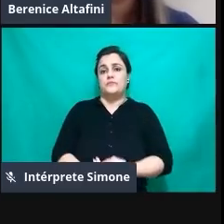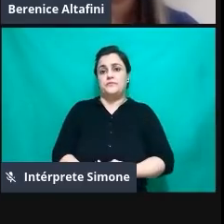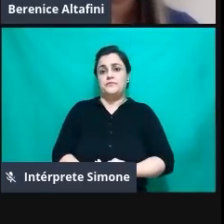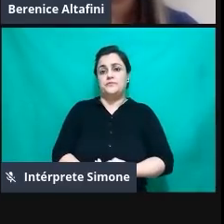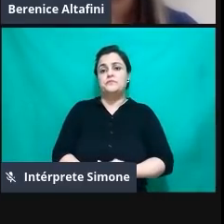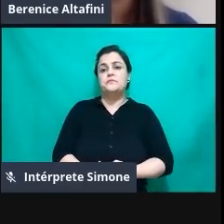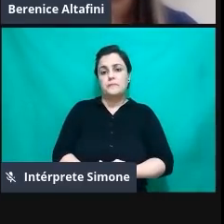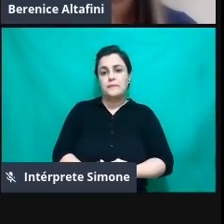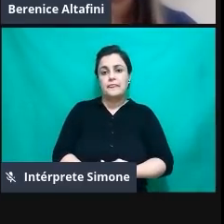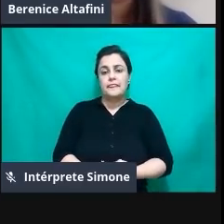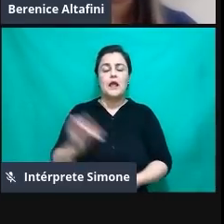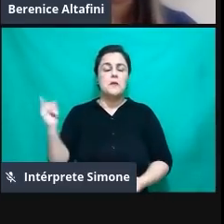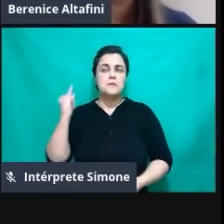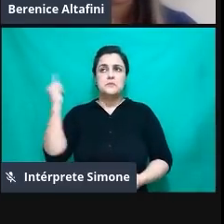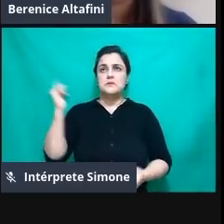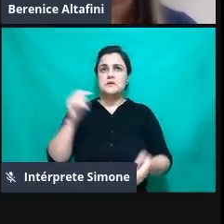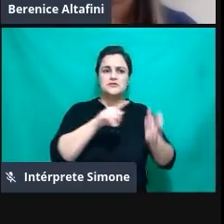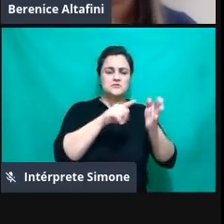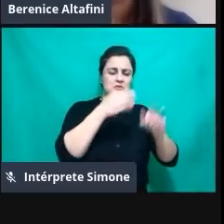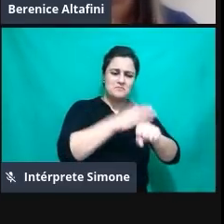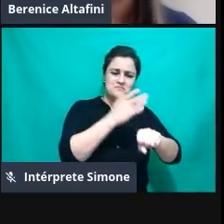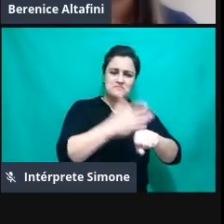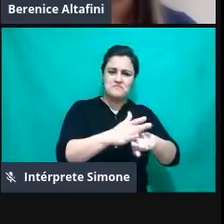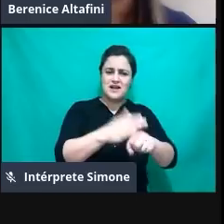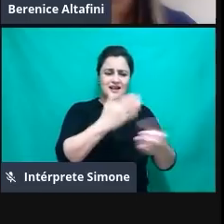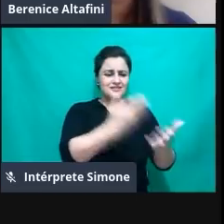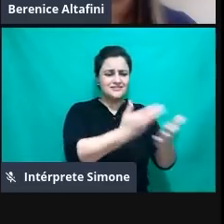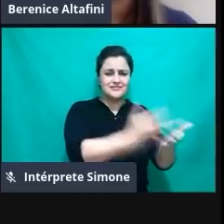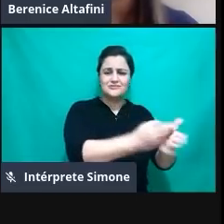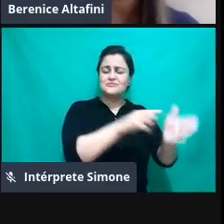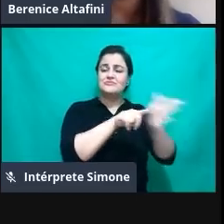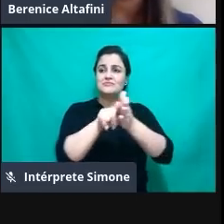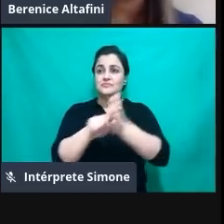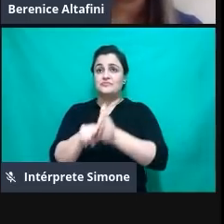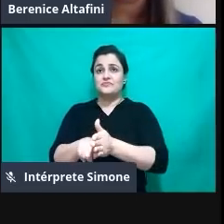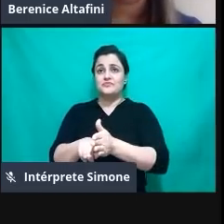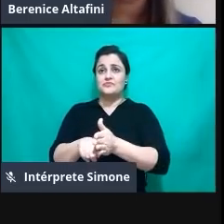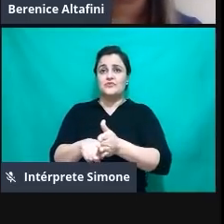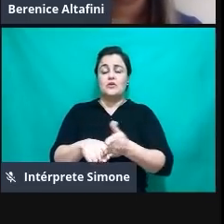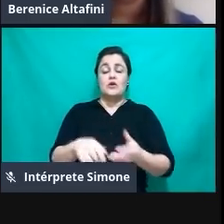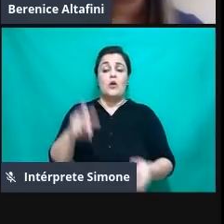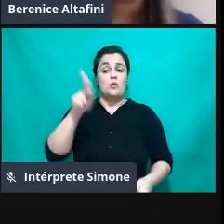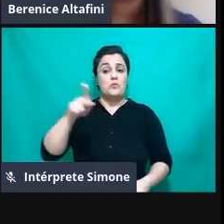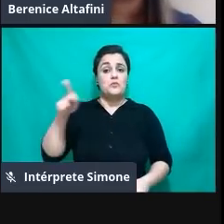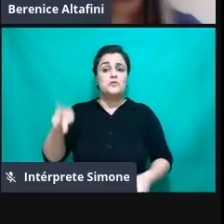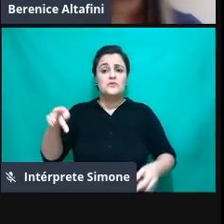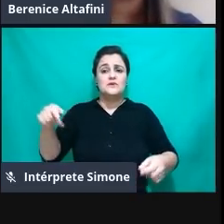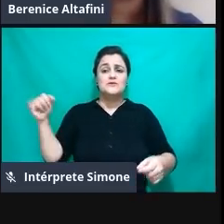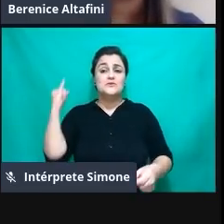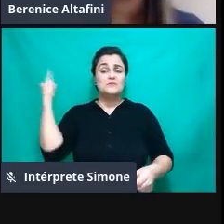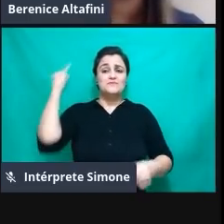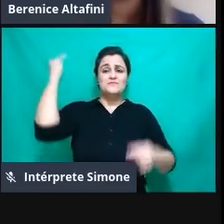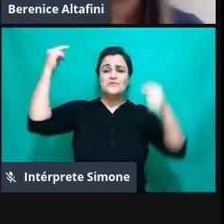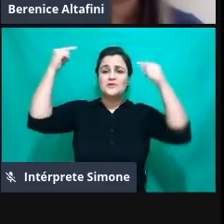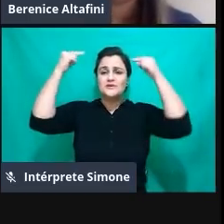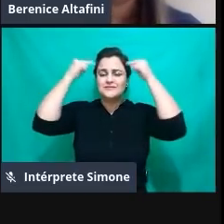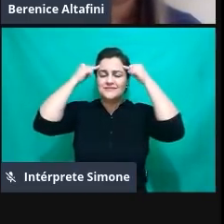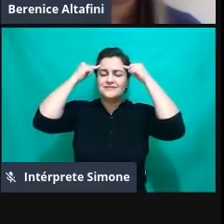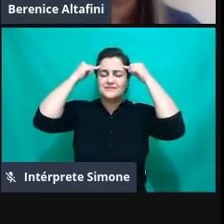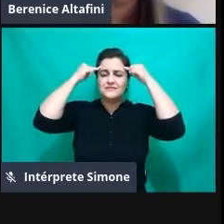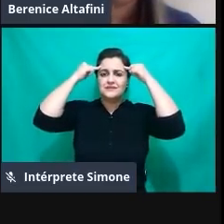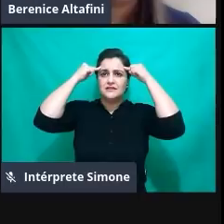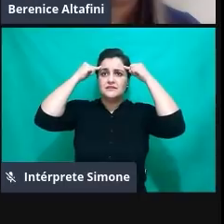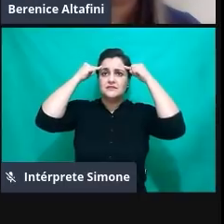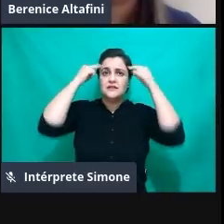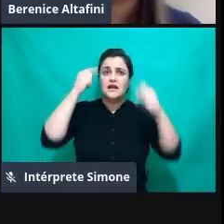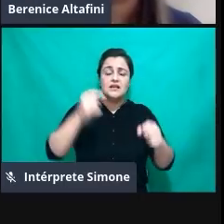pesquisa. Então, é isso que eu tenho que ter em mente. Então, eu não posso taxar um texto como específico de um campo